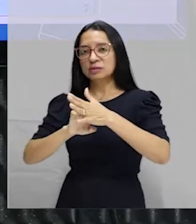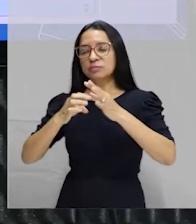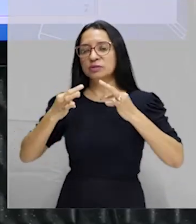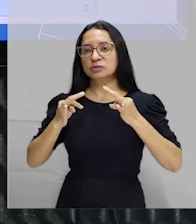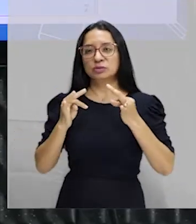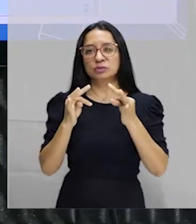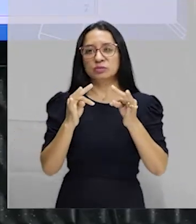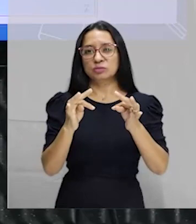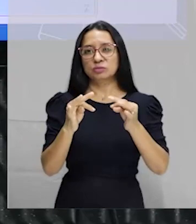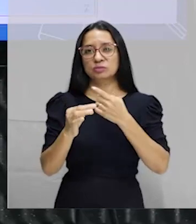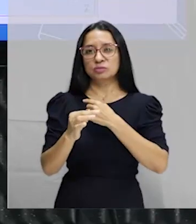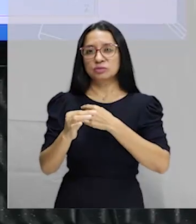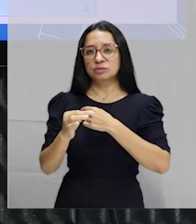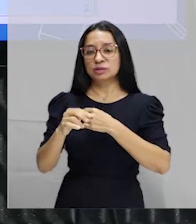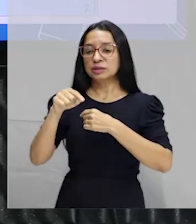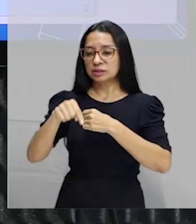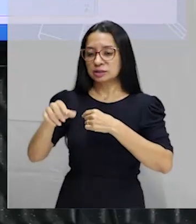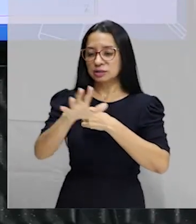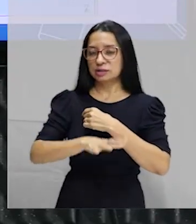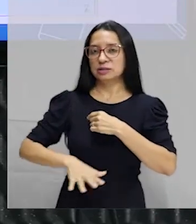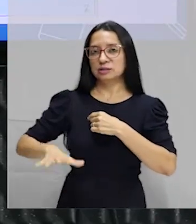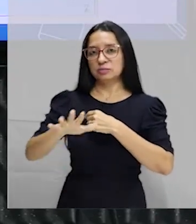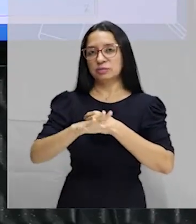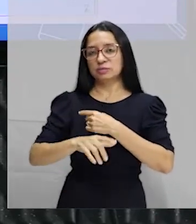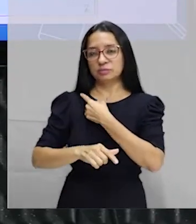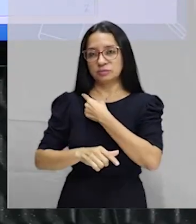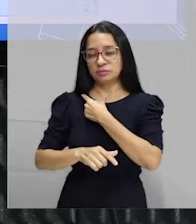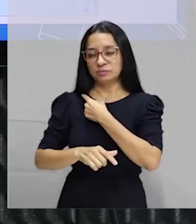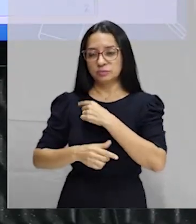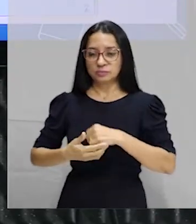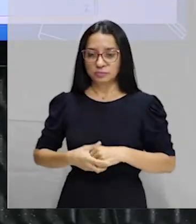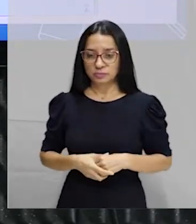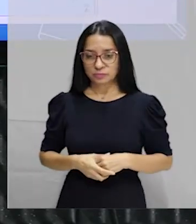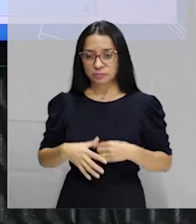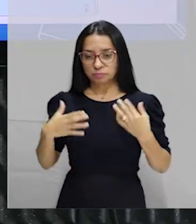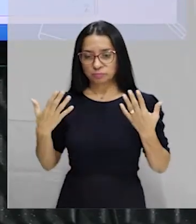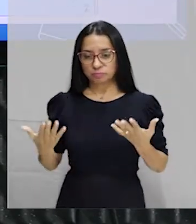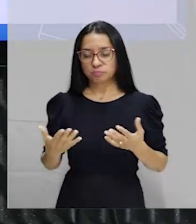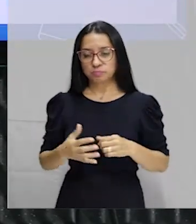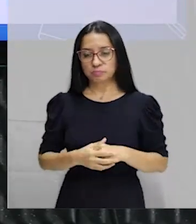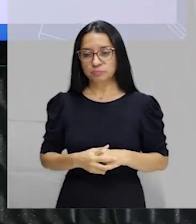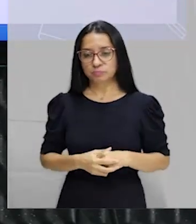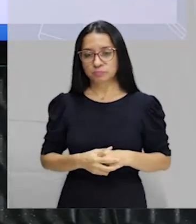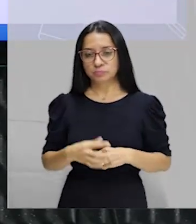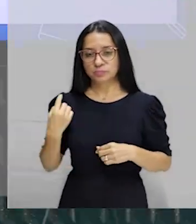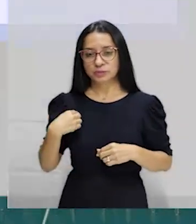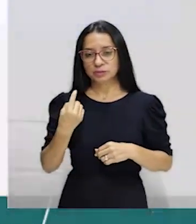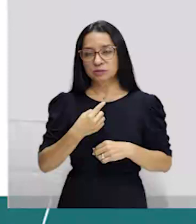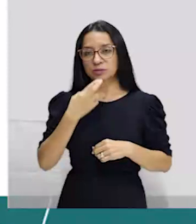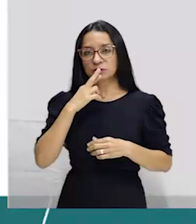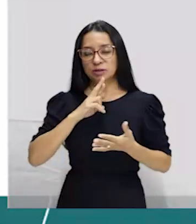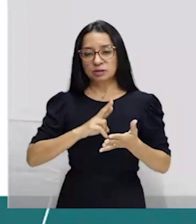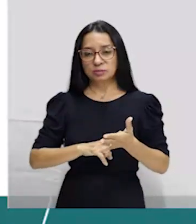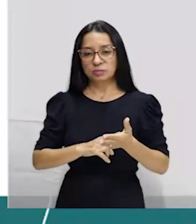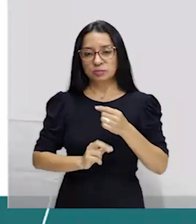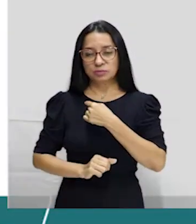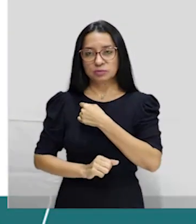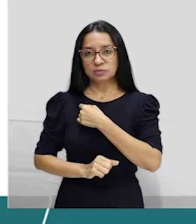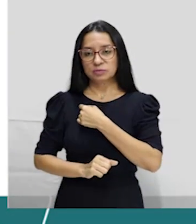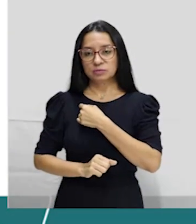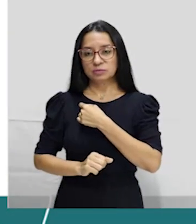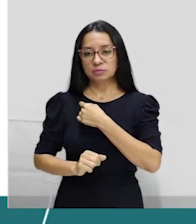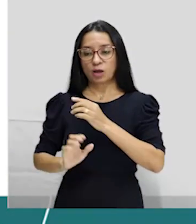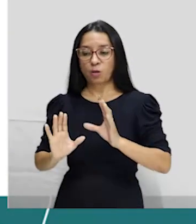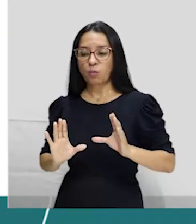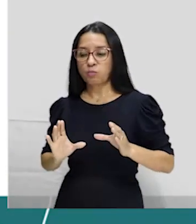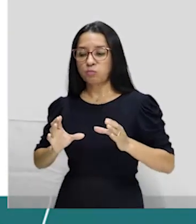empresas da Apple, da Google, dentre outras empresas tecnológicas. Então, galera, a nossa resposta, essa concentração industrial que o